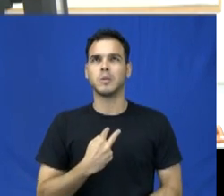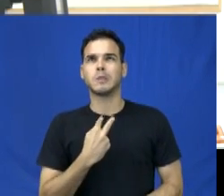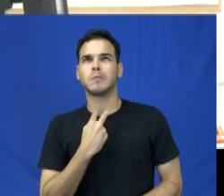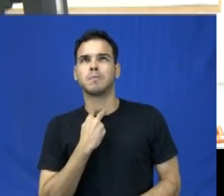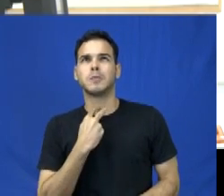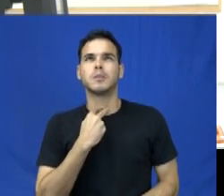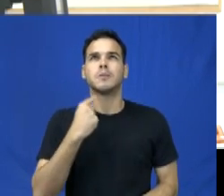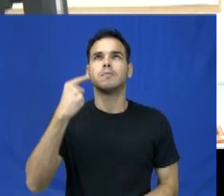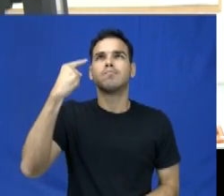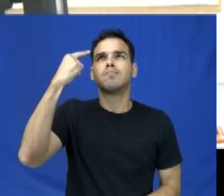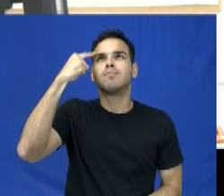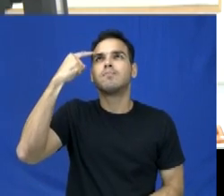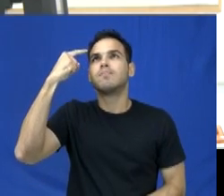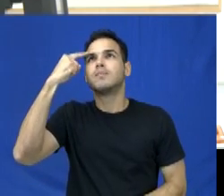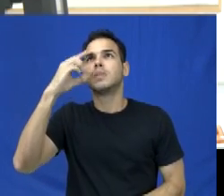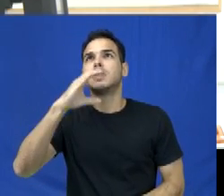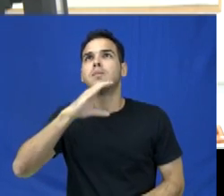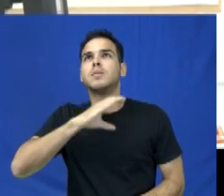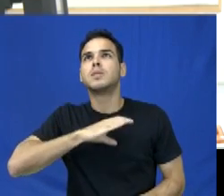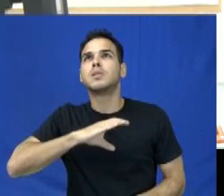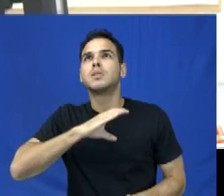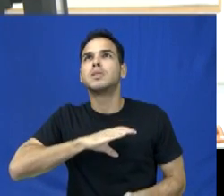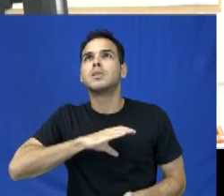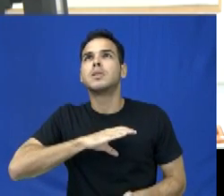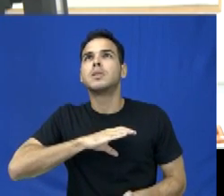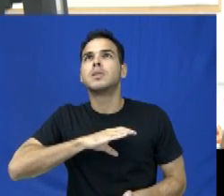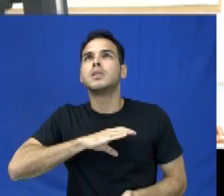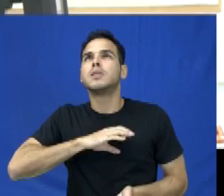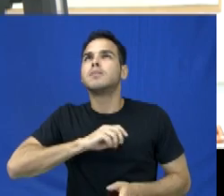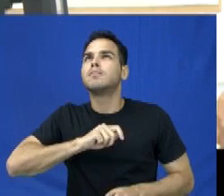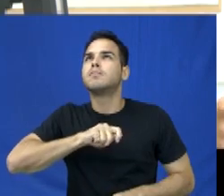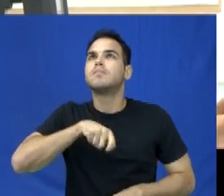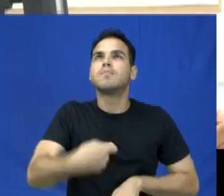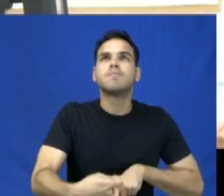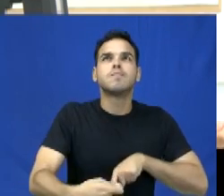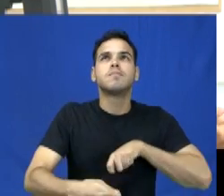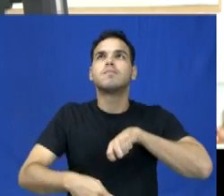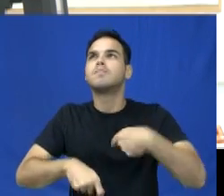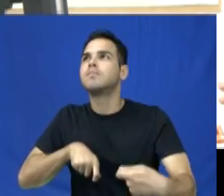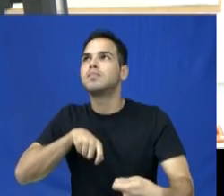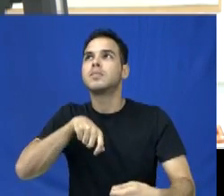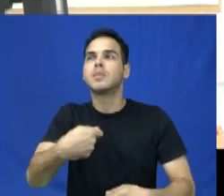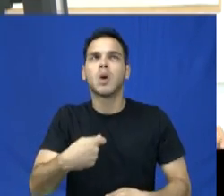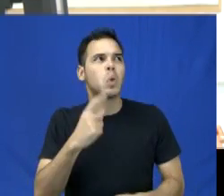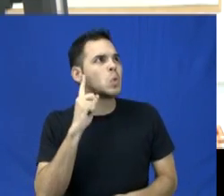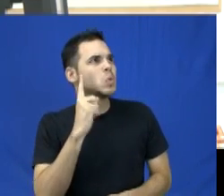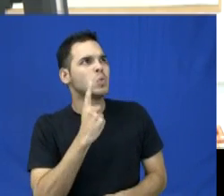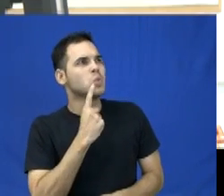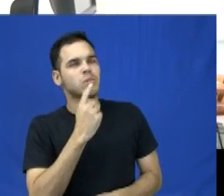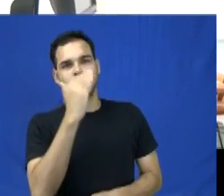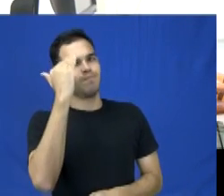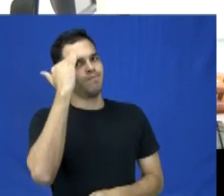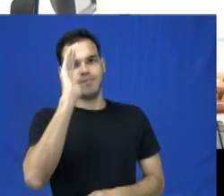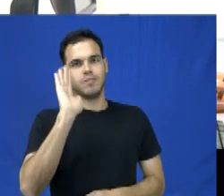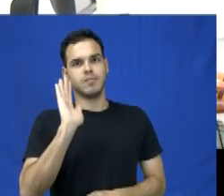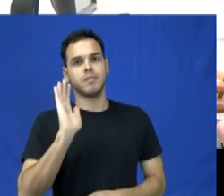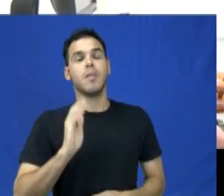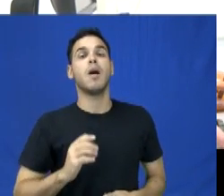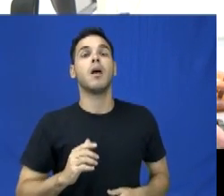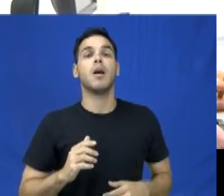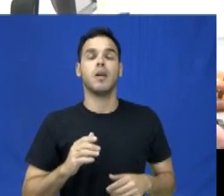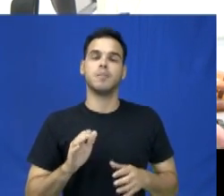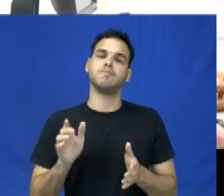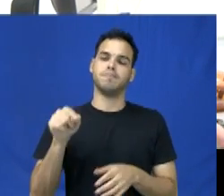não posso pensar no português e começar a dar sinal para minhas palavras, que o surdo não vai compreender. Esse